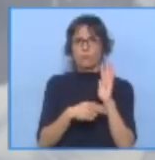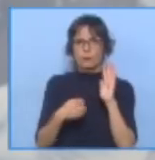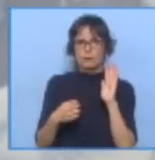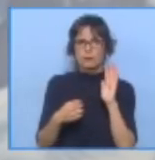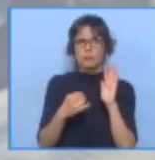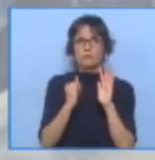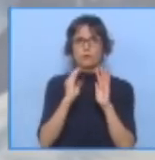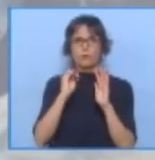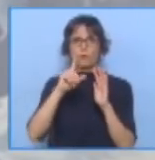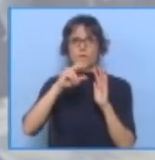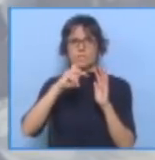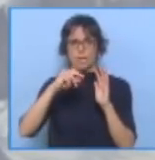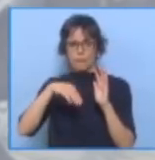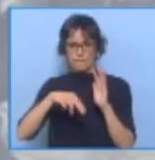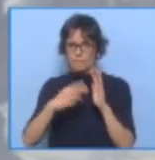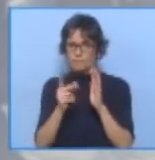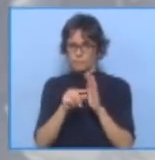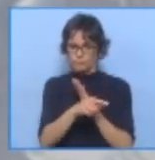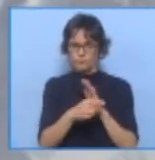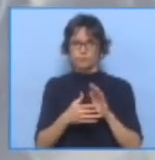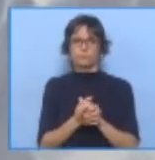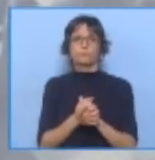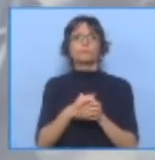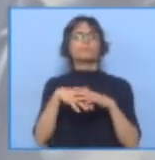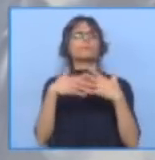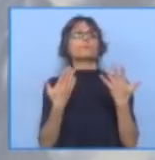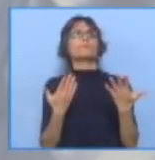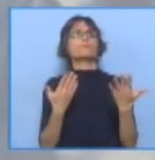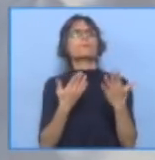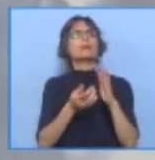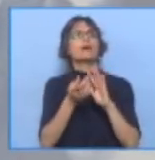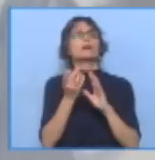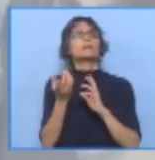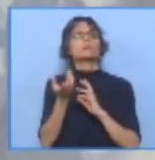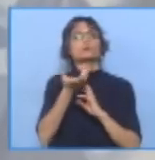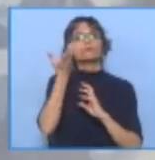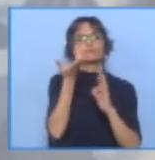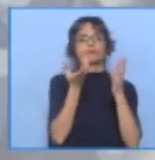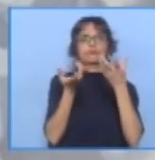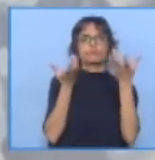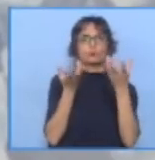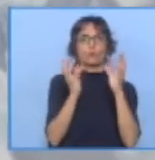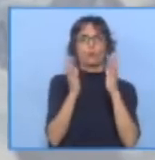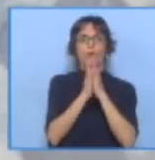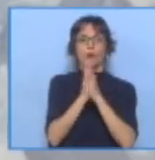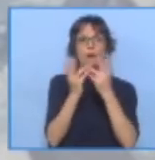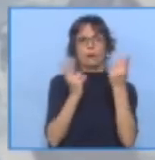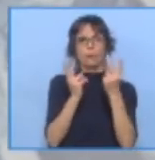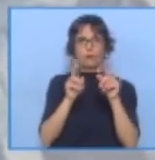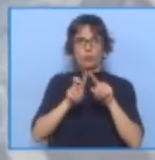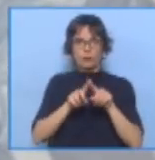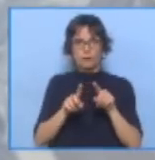diálogo interreligioso que temos que nos situar há 800 anos atrás, portanto, onde, por certo, era bem mais difícil. Frei